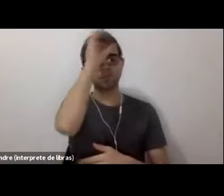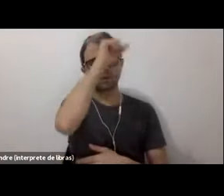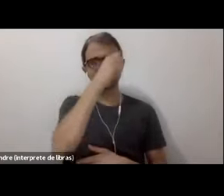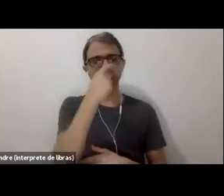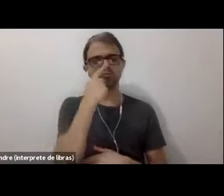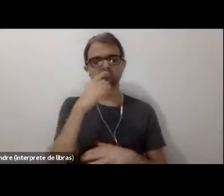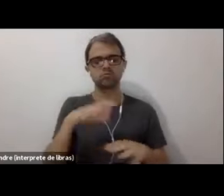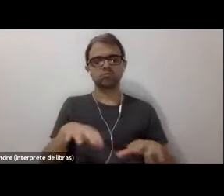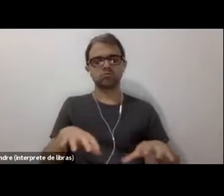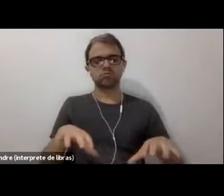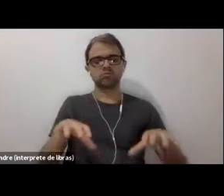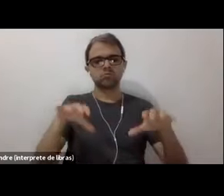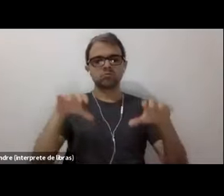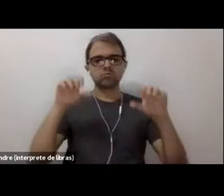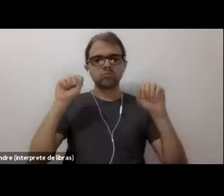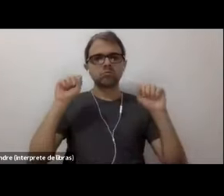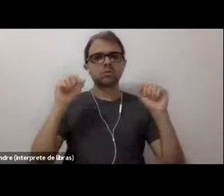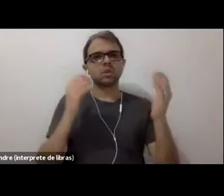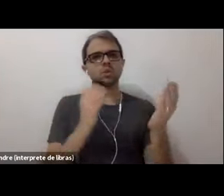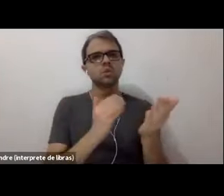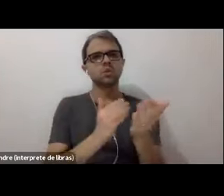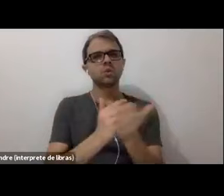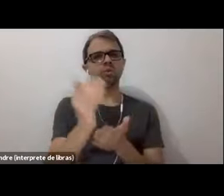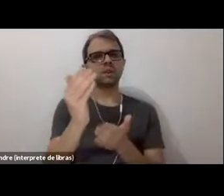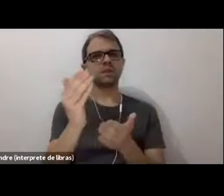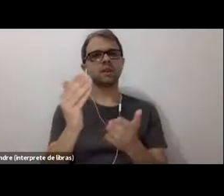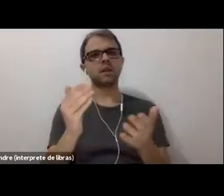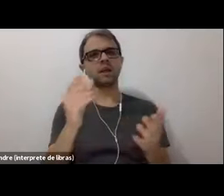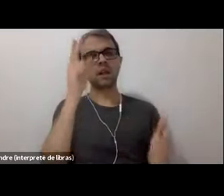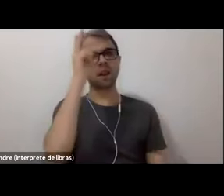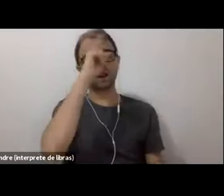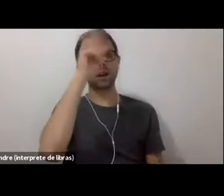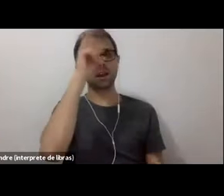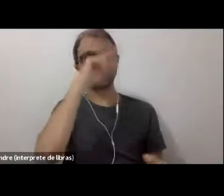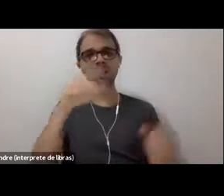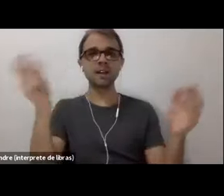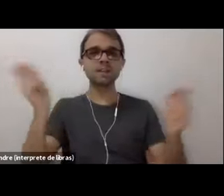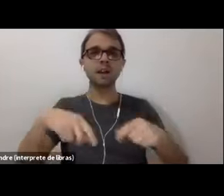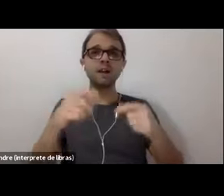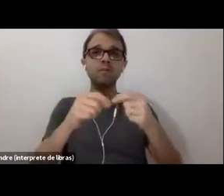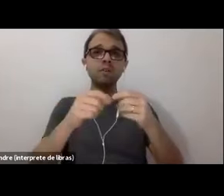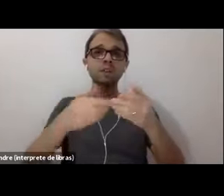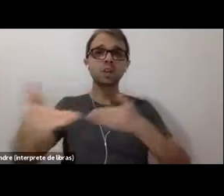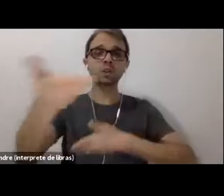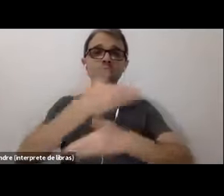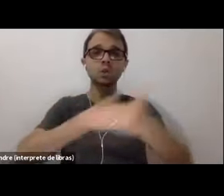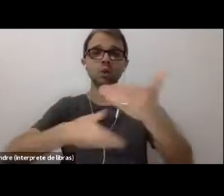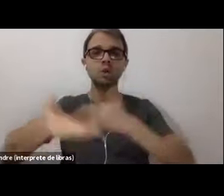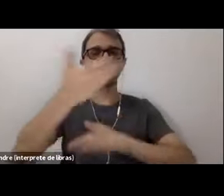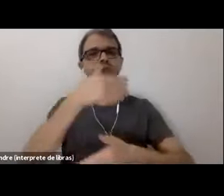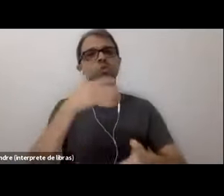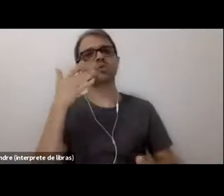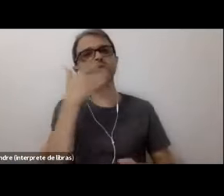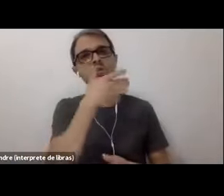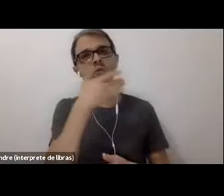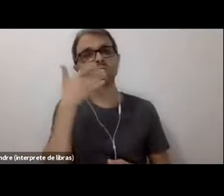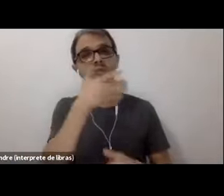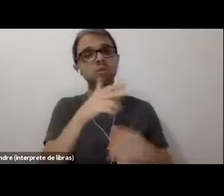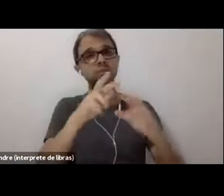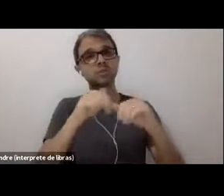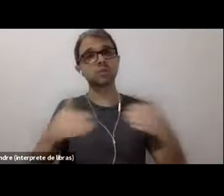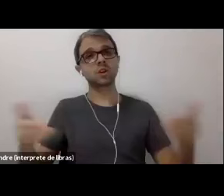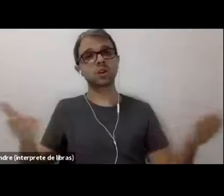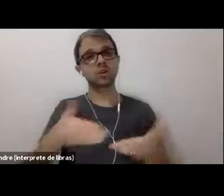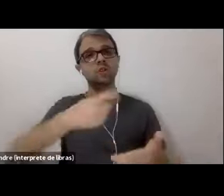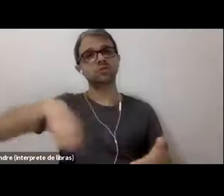começo, para a gente conseguir fazer essa troca gostosa. Essa é a ideia, né, desse grupo, é por isso que a gente está aqui para trocar com